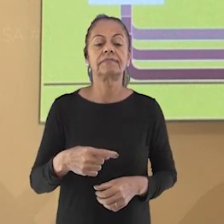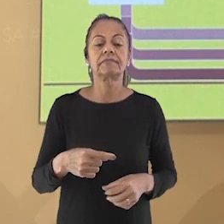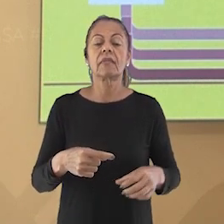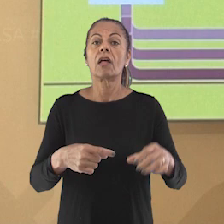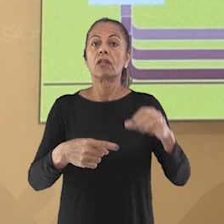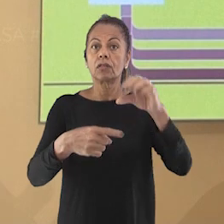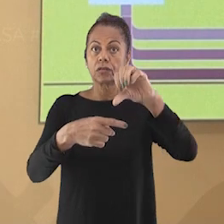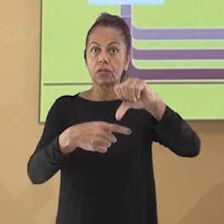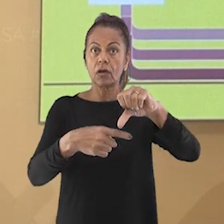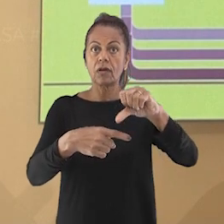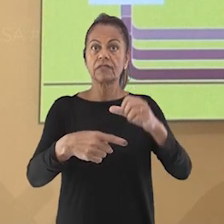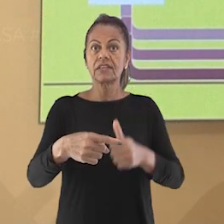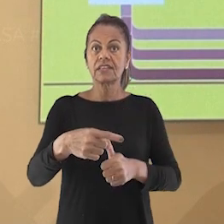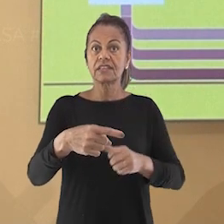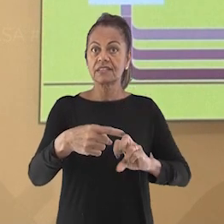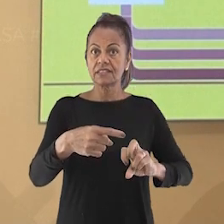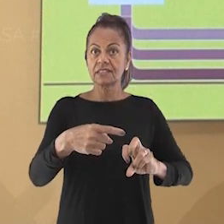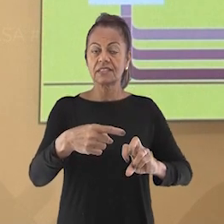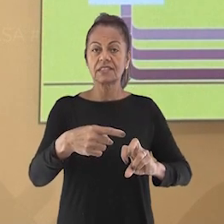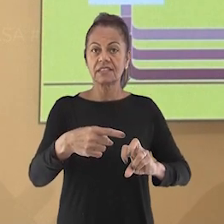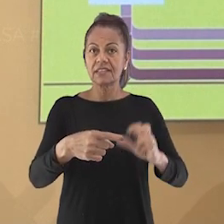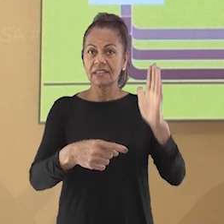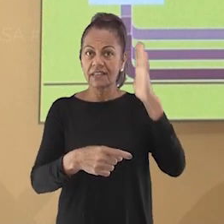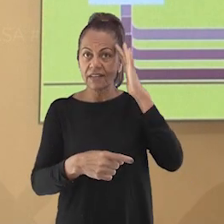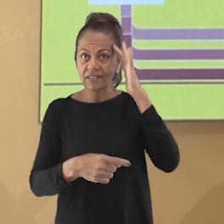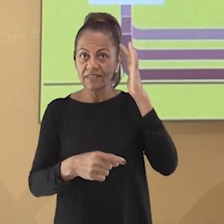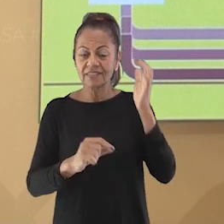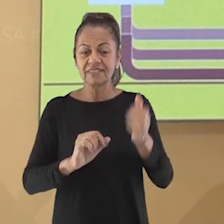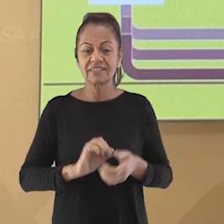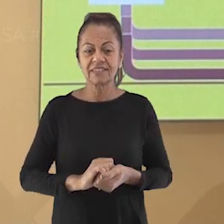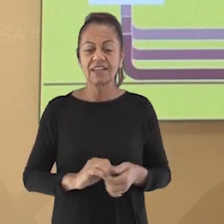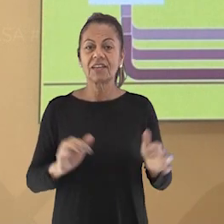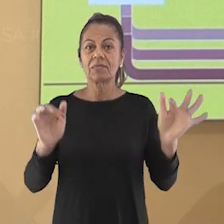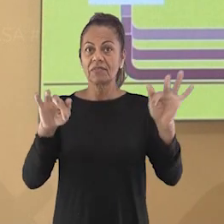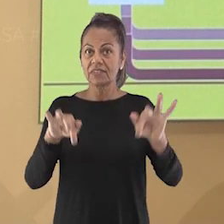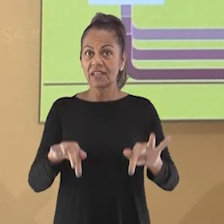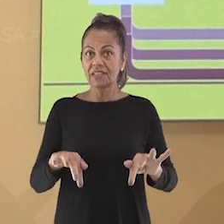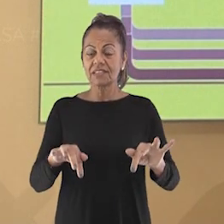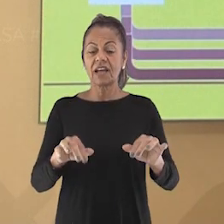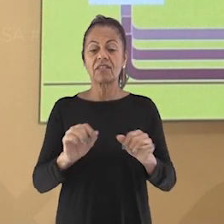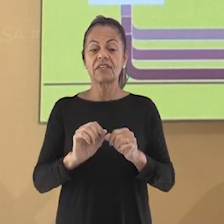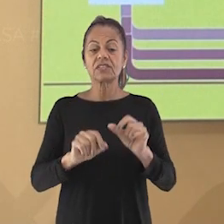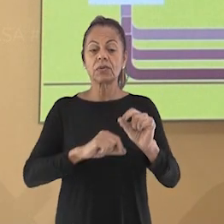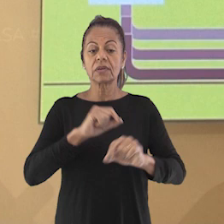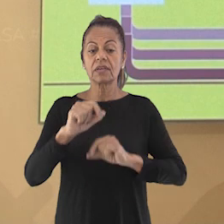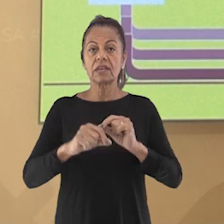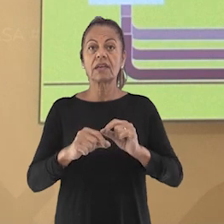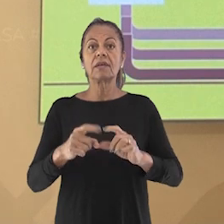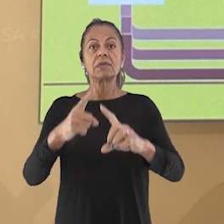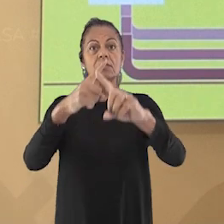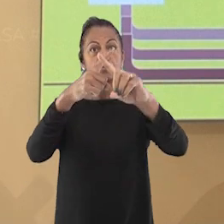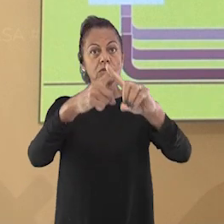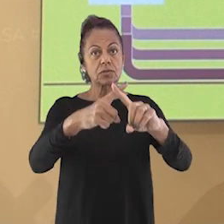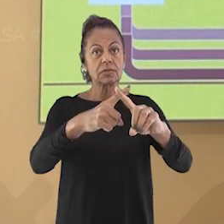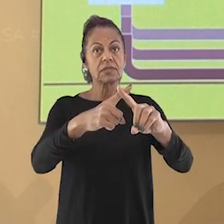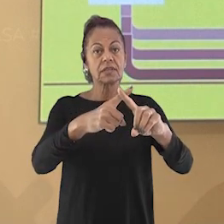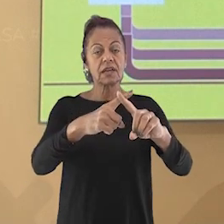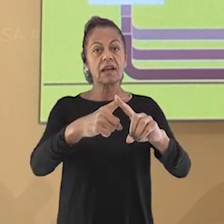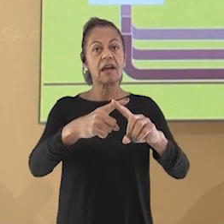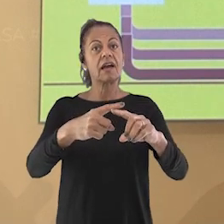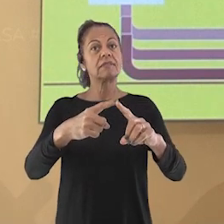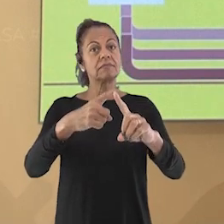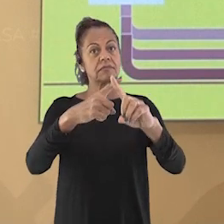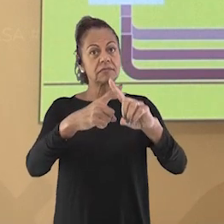Temos 9/15. Deu para entender aí? Para finalizar, nós tínhamos que multiplicar a nossa fração